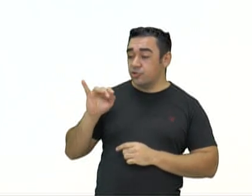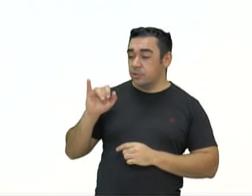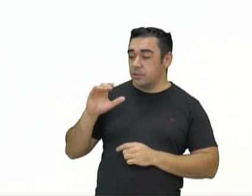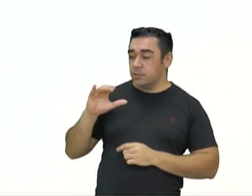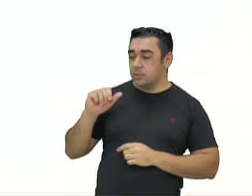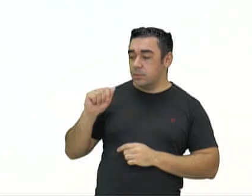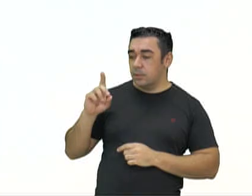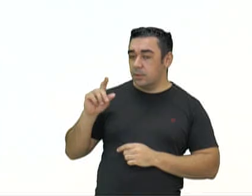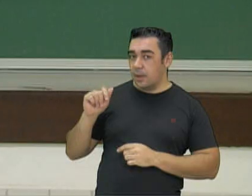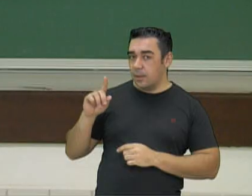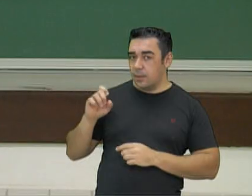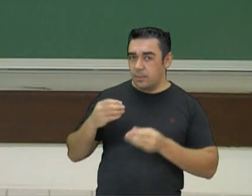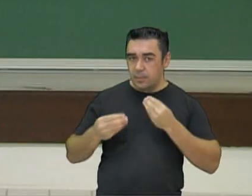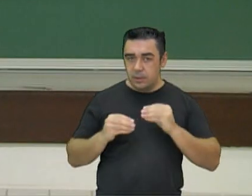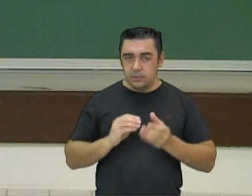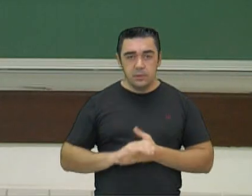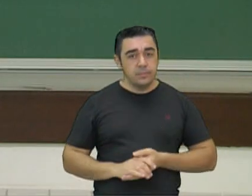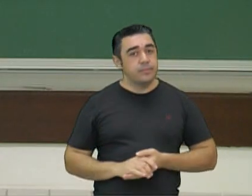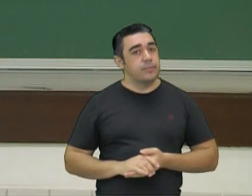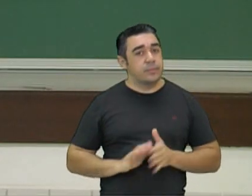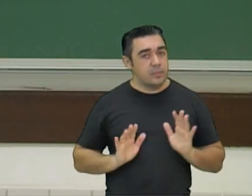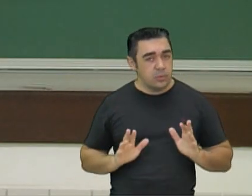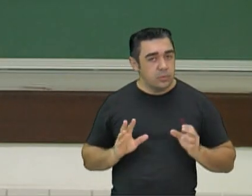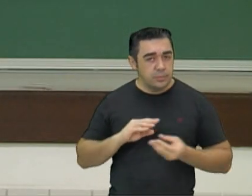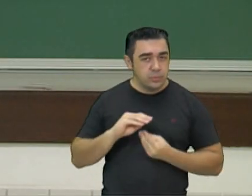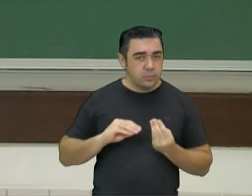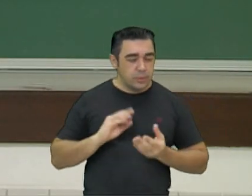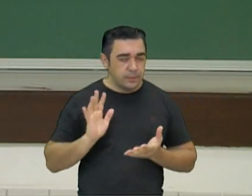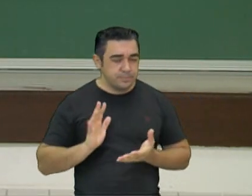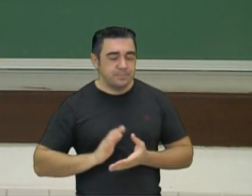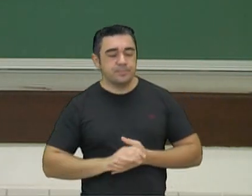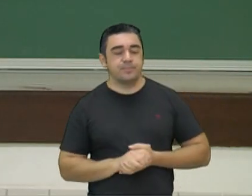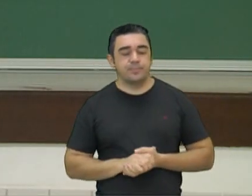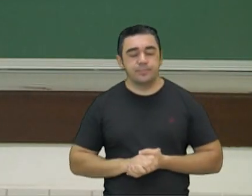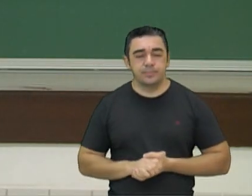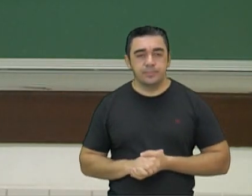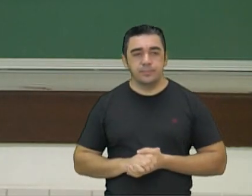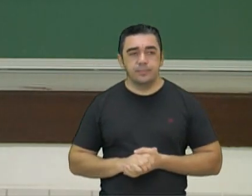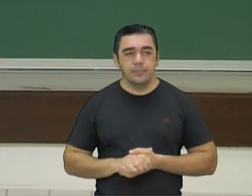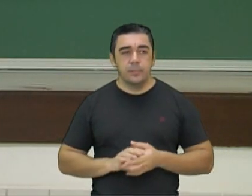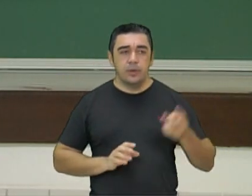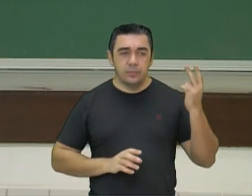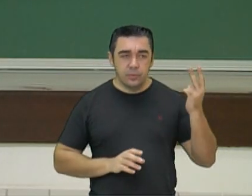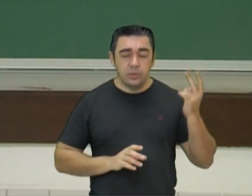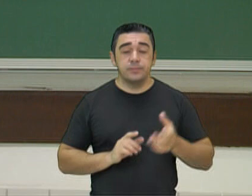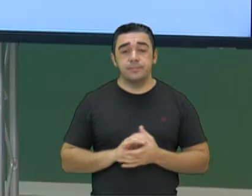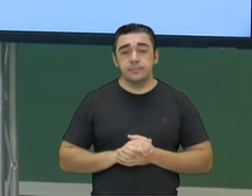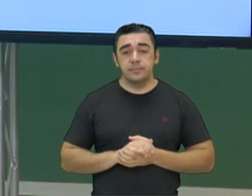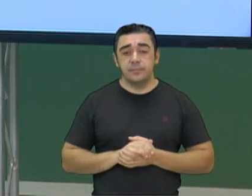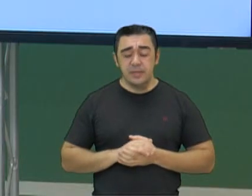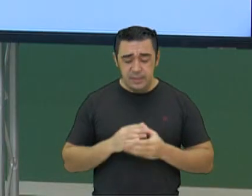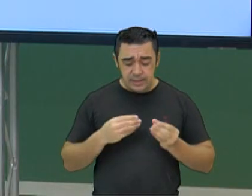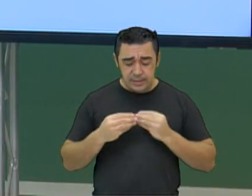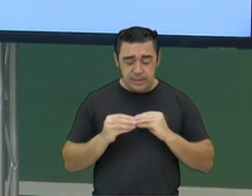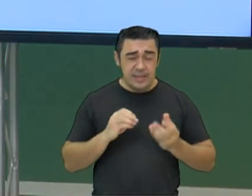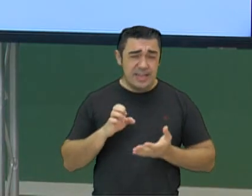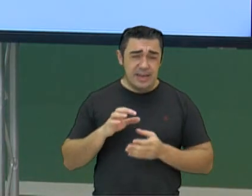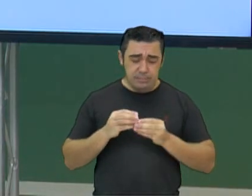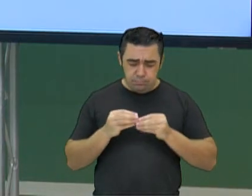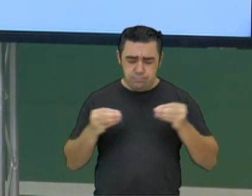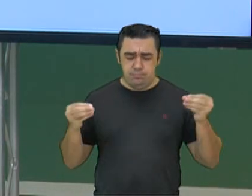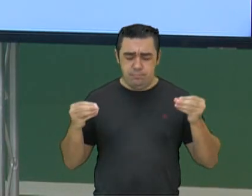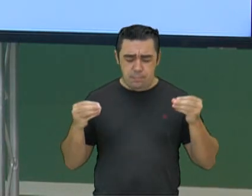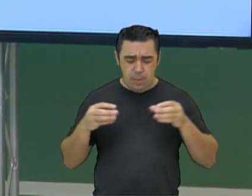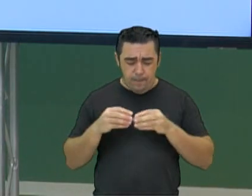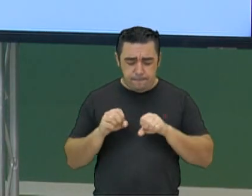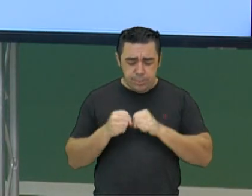questão ela é falsa, não misture flexibilidade com elasticidade. A elasticidade da massinha é muito pequena comparada com o elástico